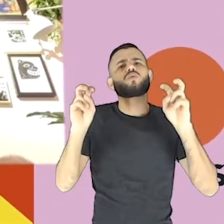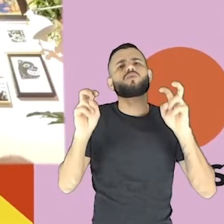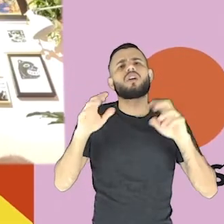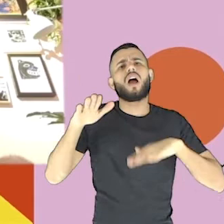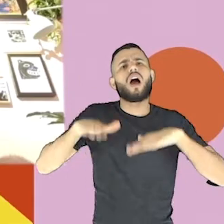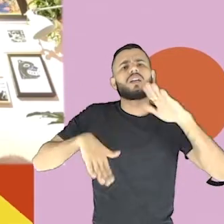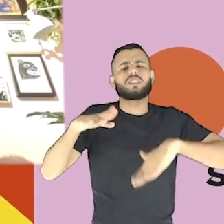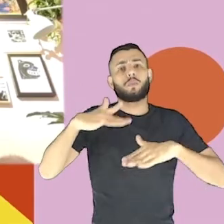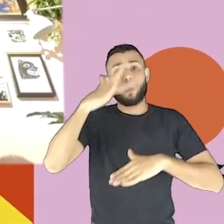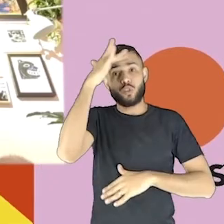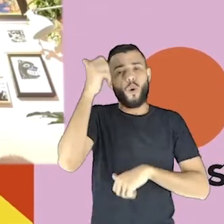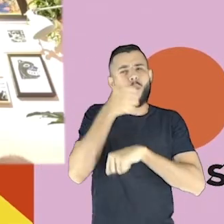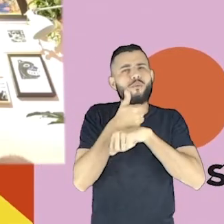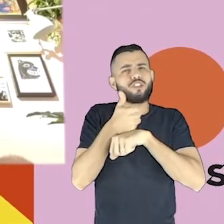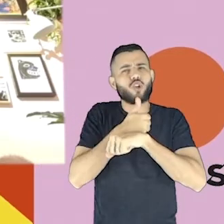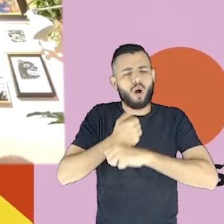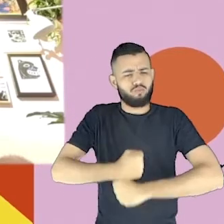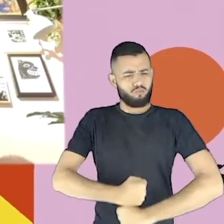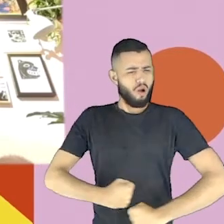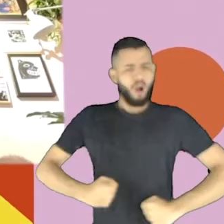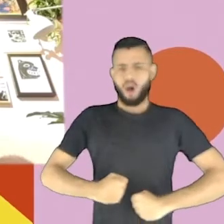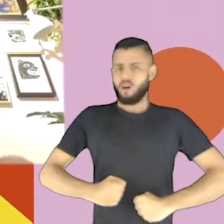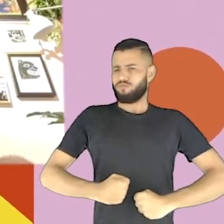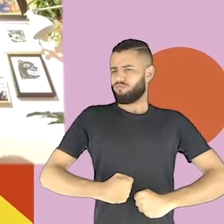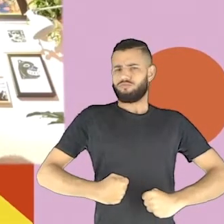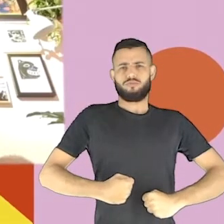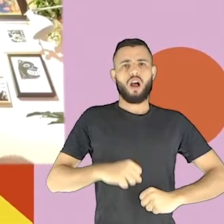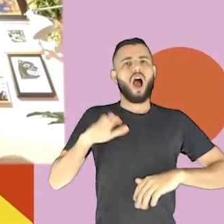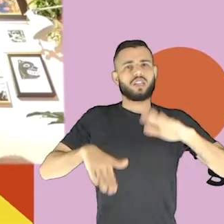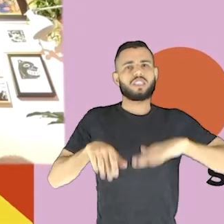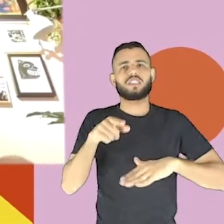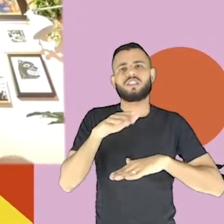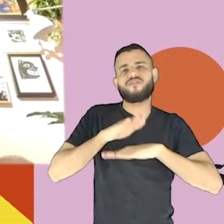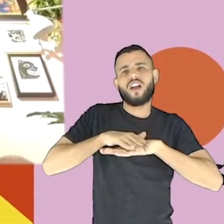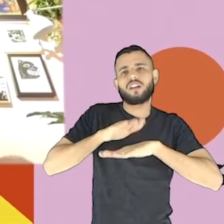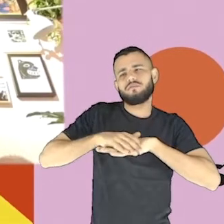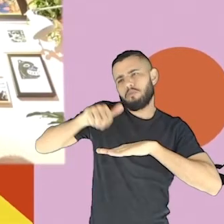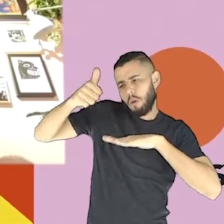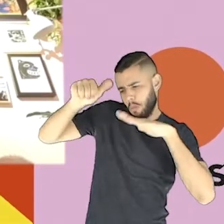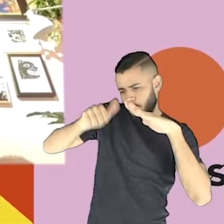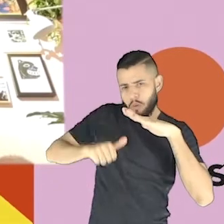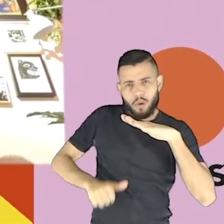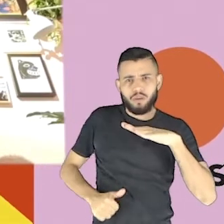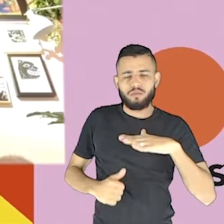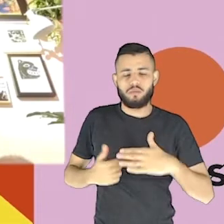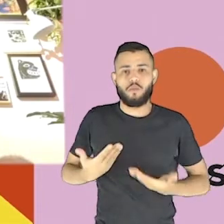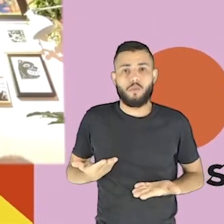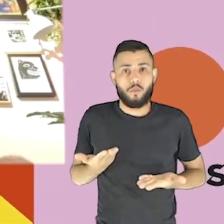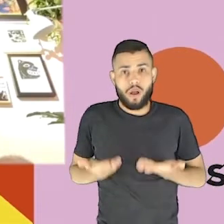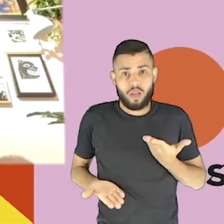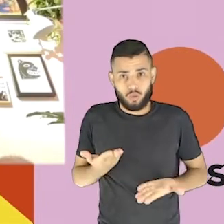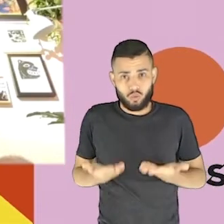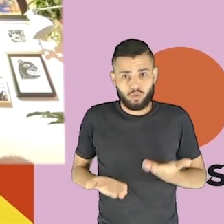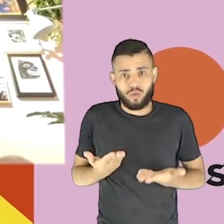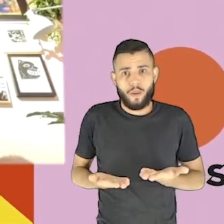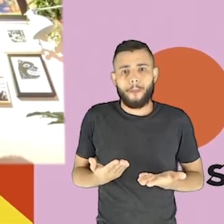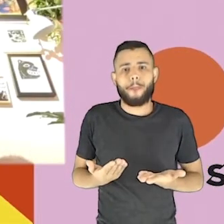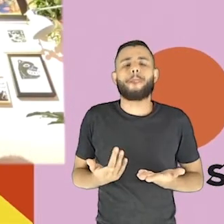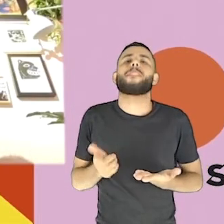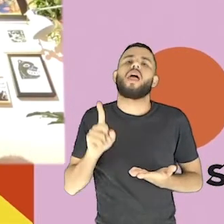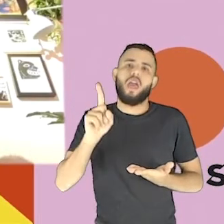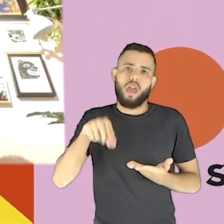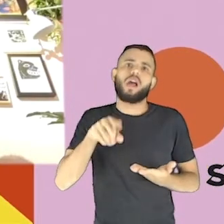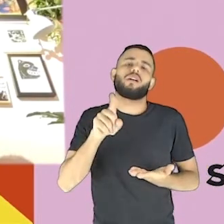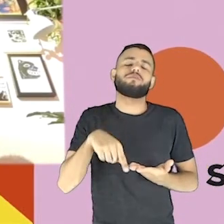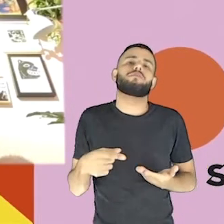nesse assunto, às vezes fisiculturistas, por exemplo, quando você faz o índice de massa corporal, ele é dado como obeso. Porque